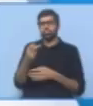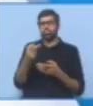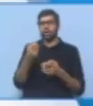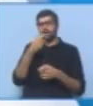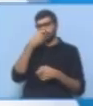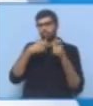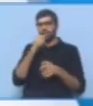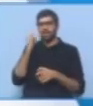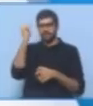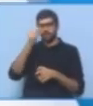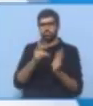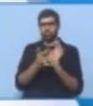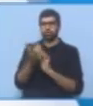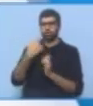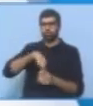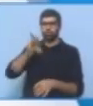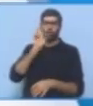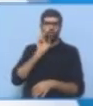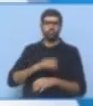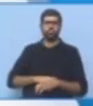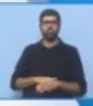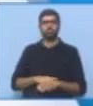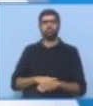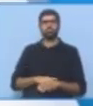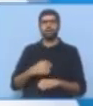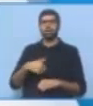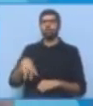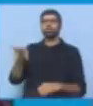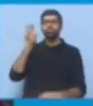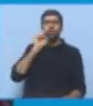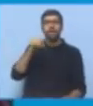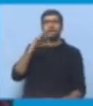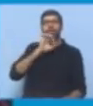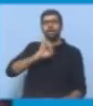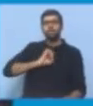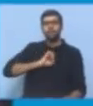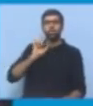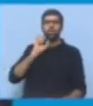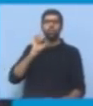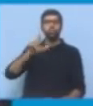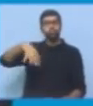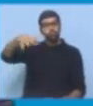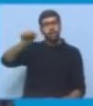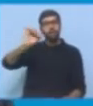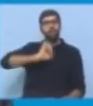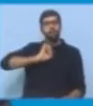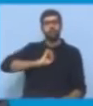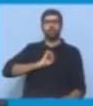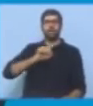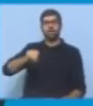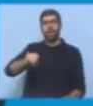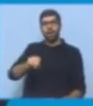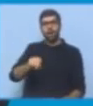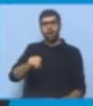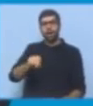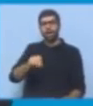põem no batismo de Jesus e que nós escutamos na leitura. Escutai-o, este é o meu filho, o meu servo, o meu eleito. Isto está lá